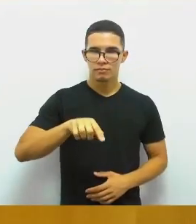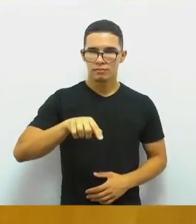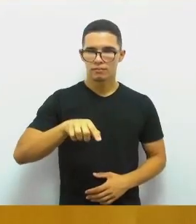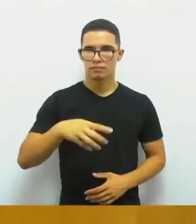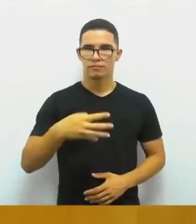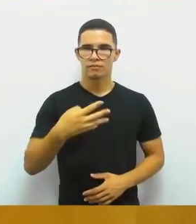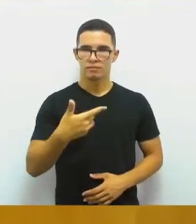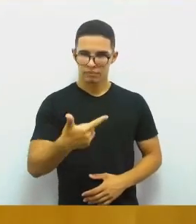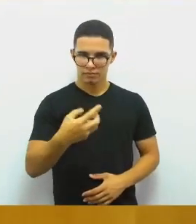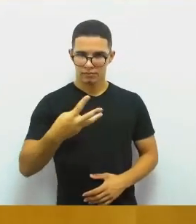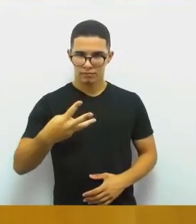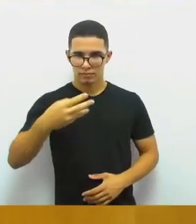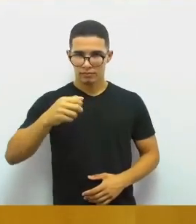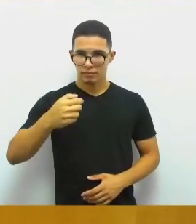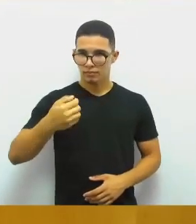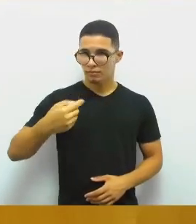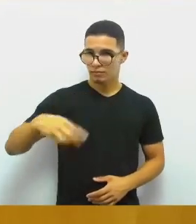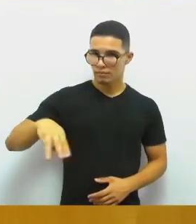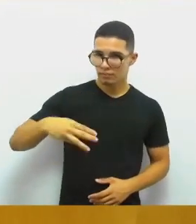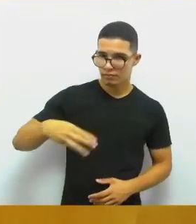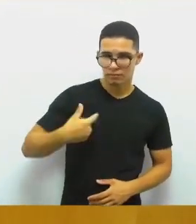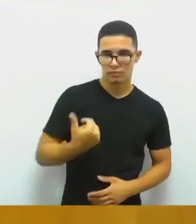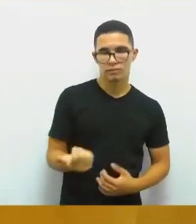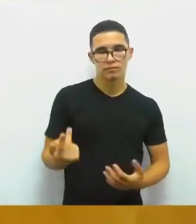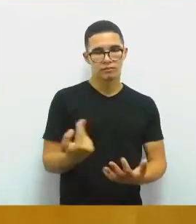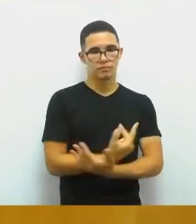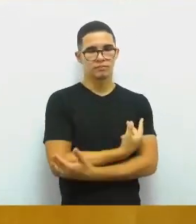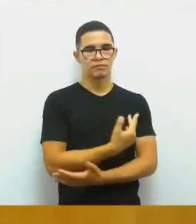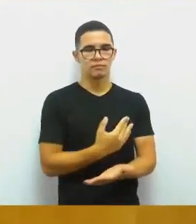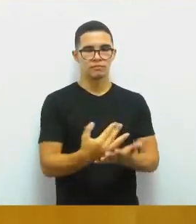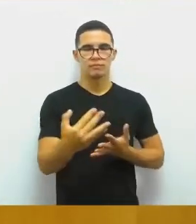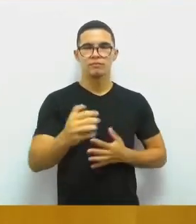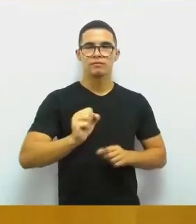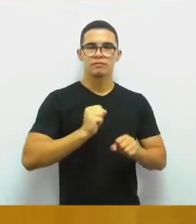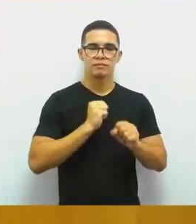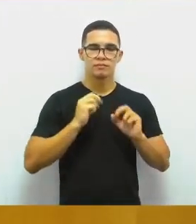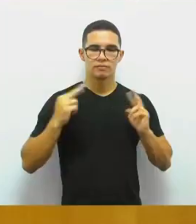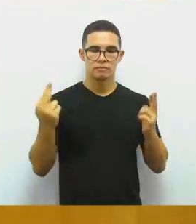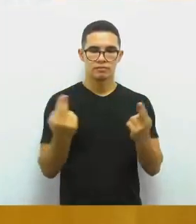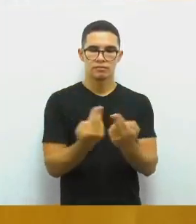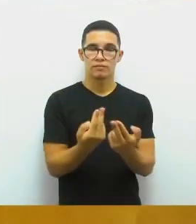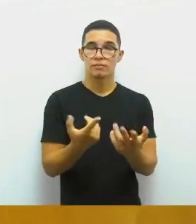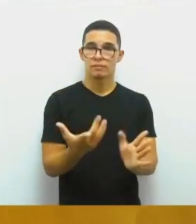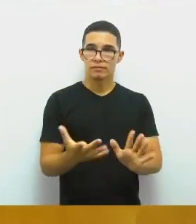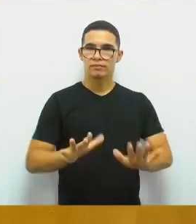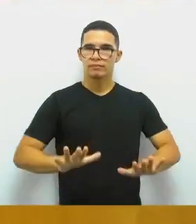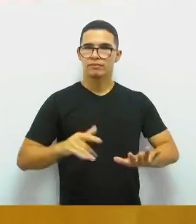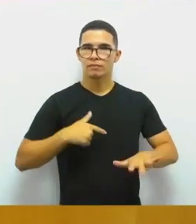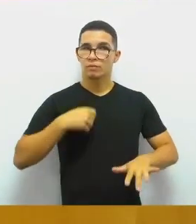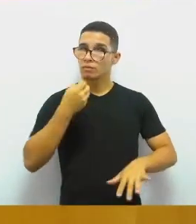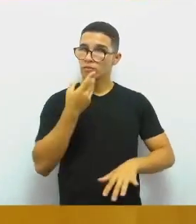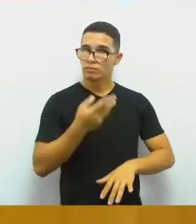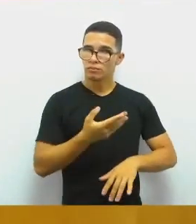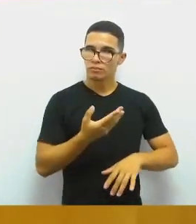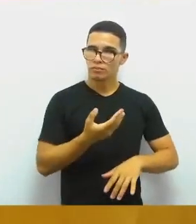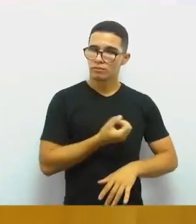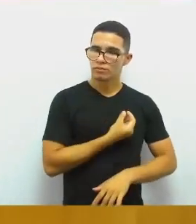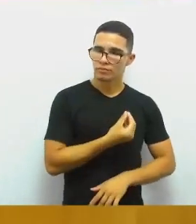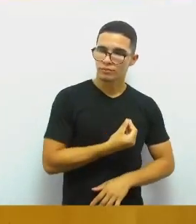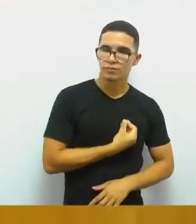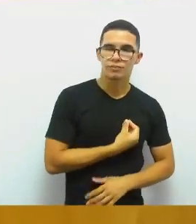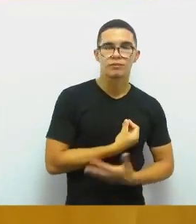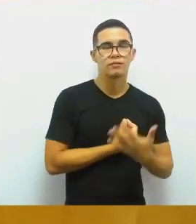início a 29ª sessão ordinária do corrente ano. Após cumprimentar os presentes, o senhor presidente solicitou ao